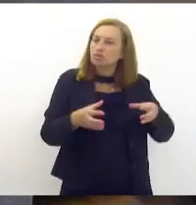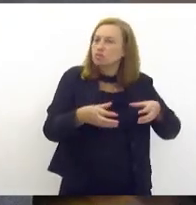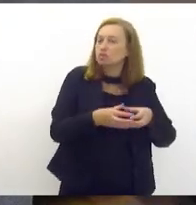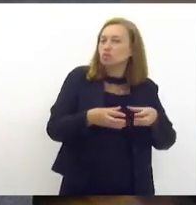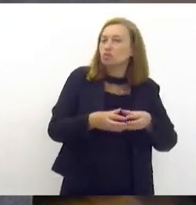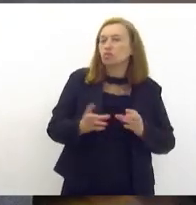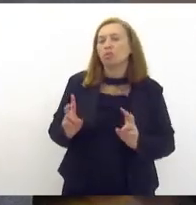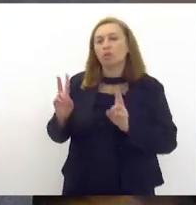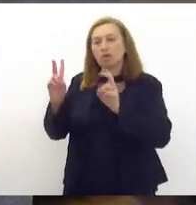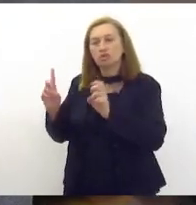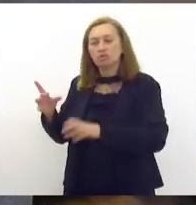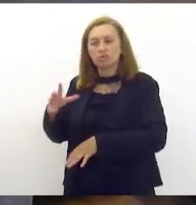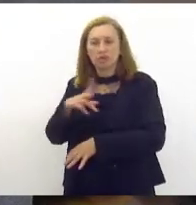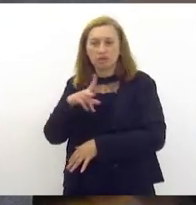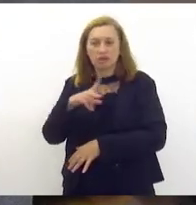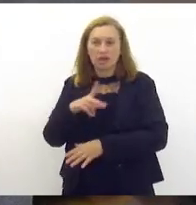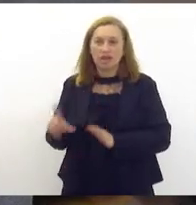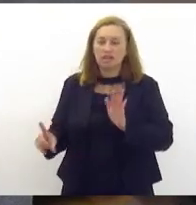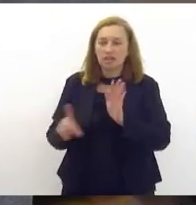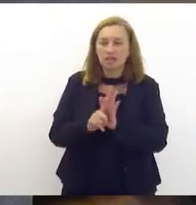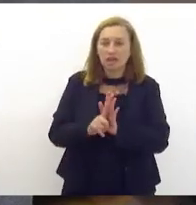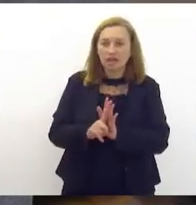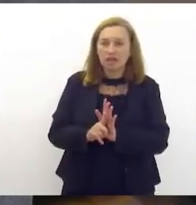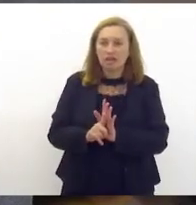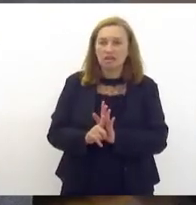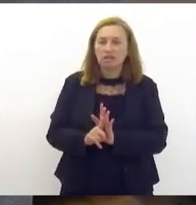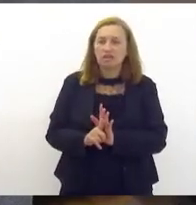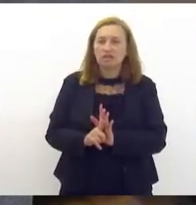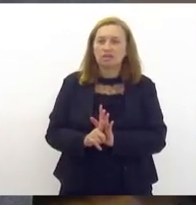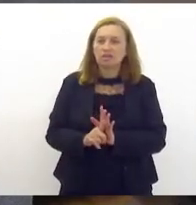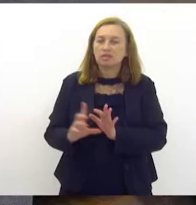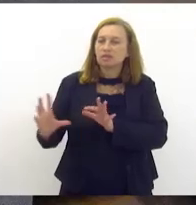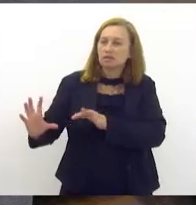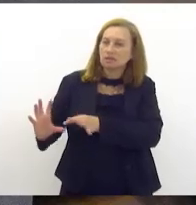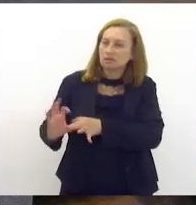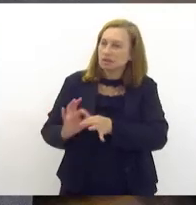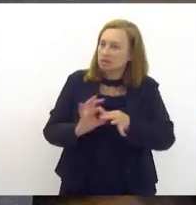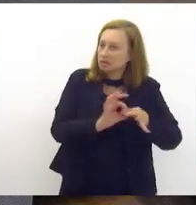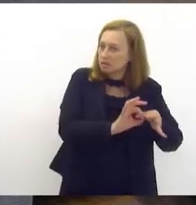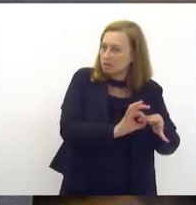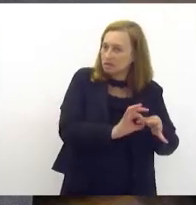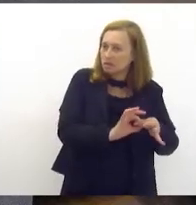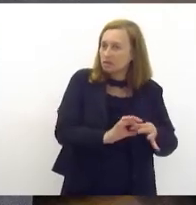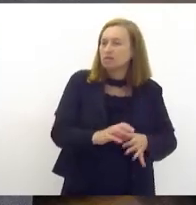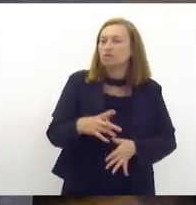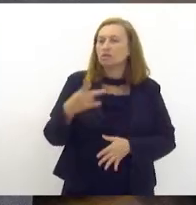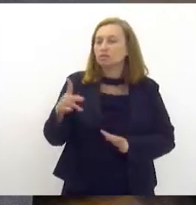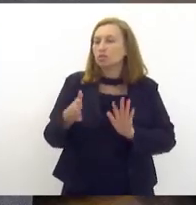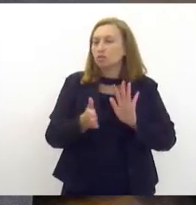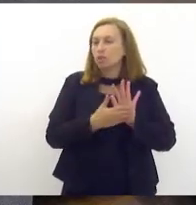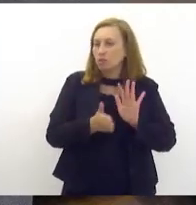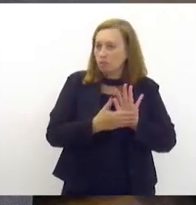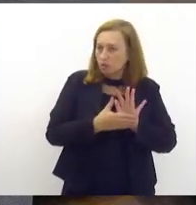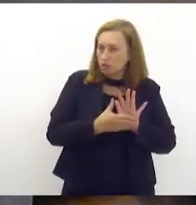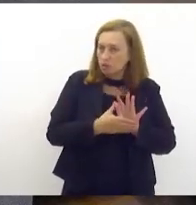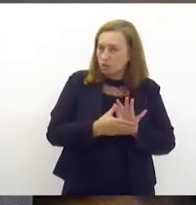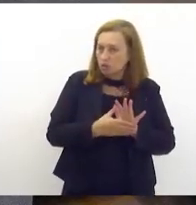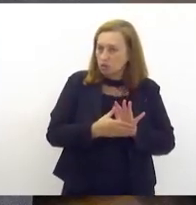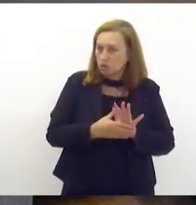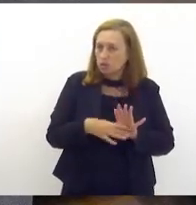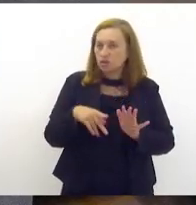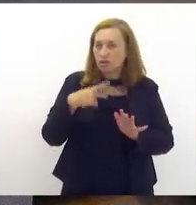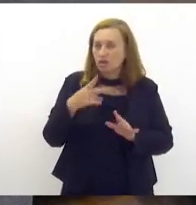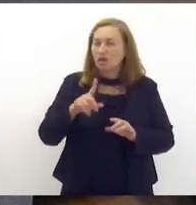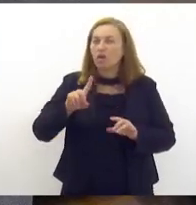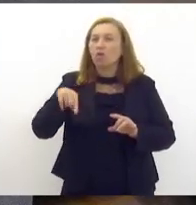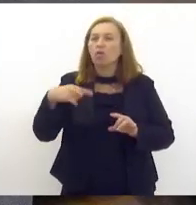eficiência, essa lei da Blitz inteligente, creio que está muito alinhada com os vossos propósitos, bem que vocês levantam outros